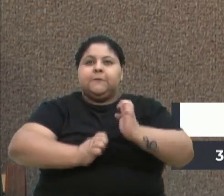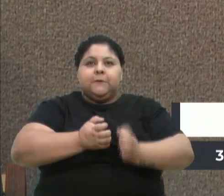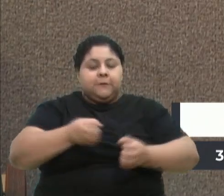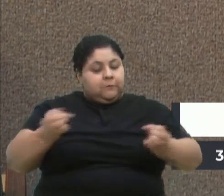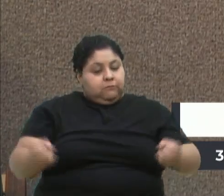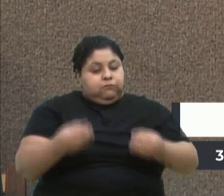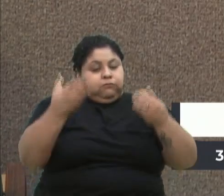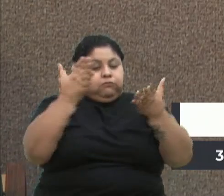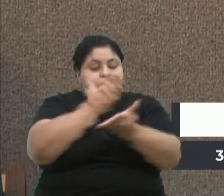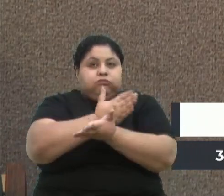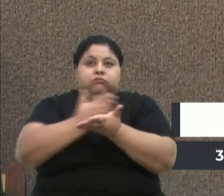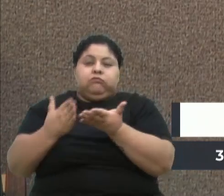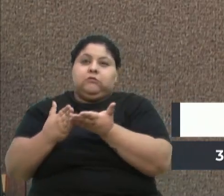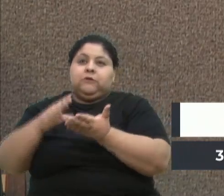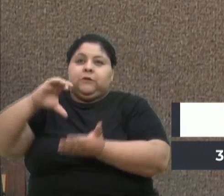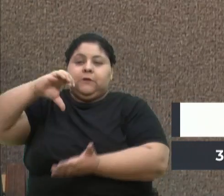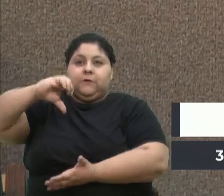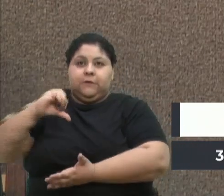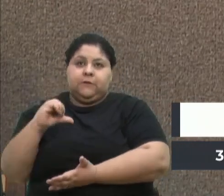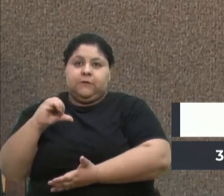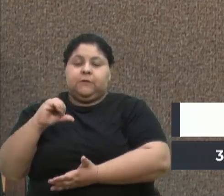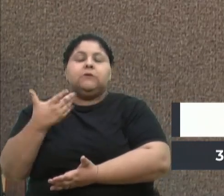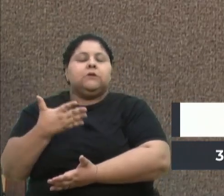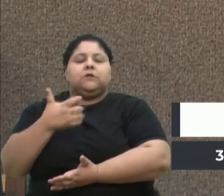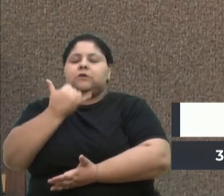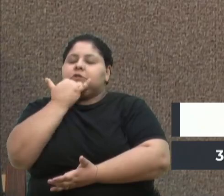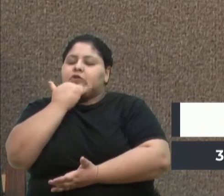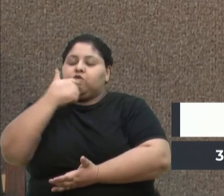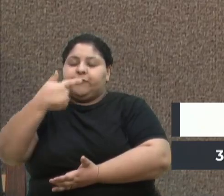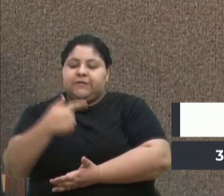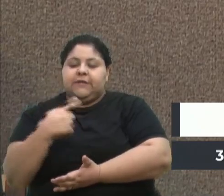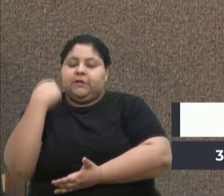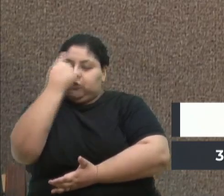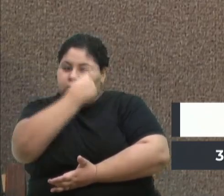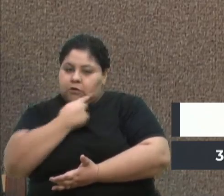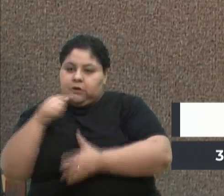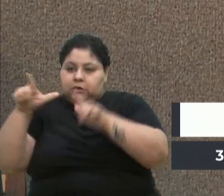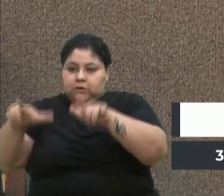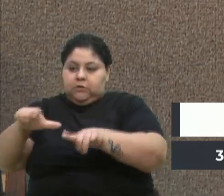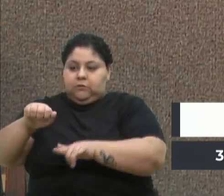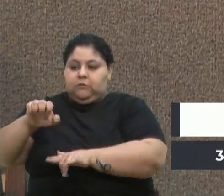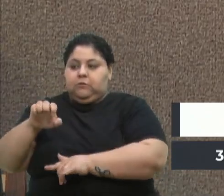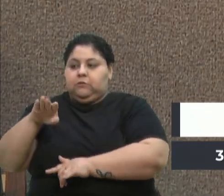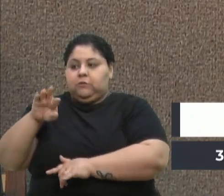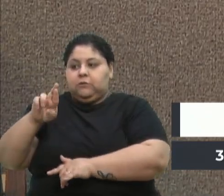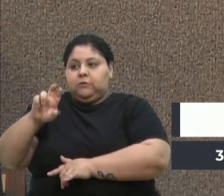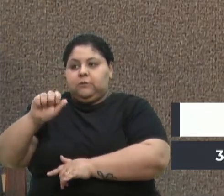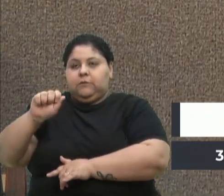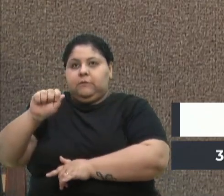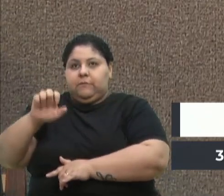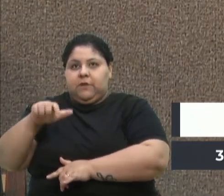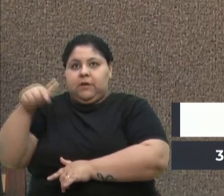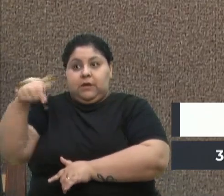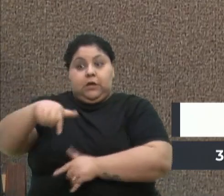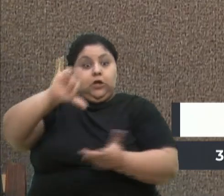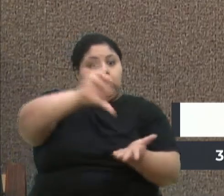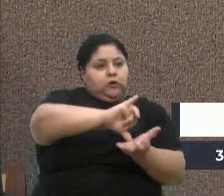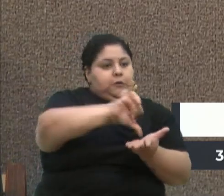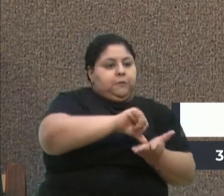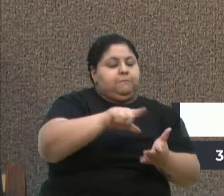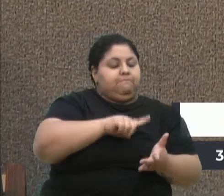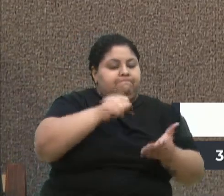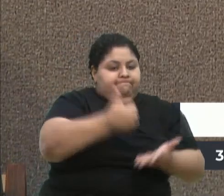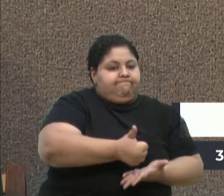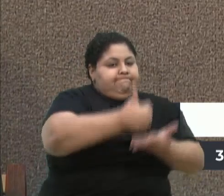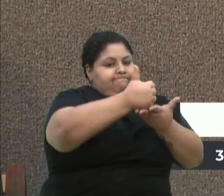que começa às 7 horas no espaço de negócios do Sebrae, que fica ali na rua Sinimbu. Então, tem o apoio desse